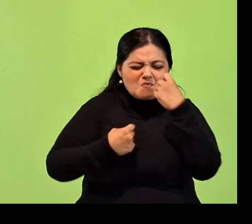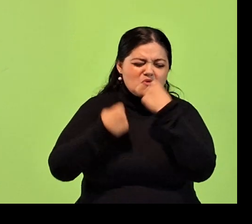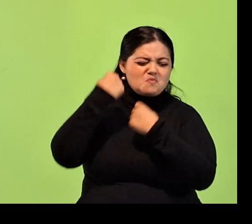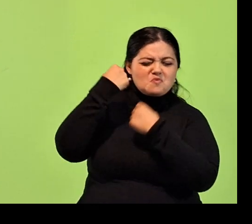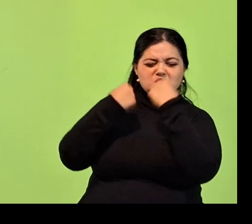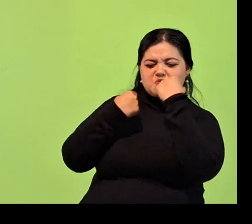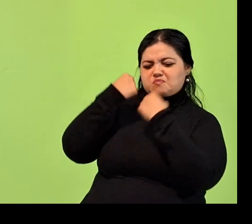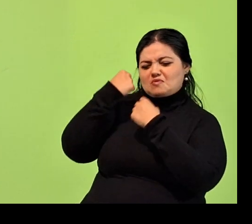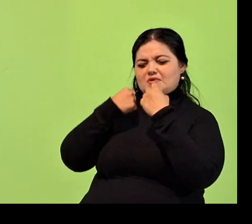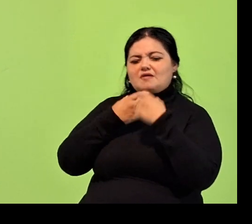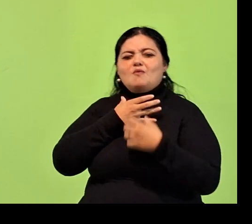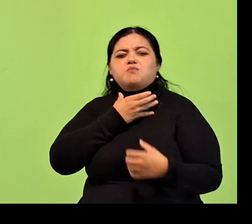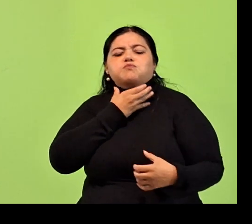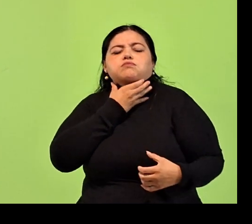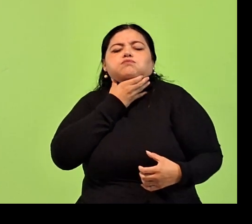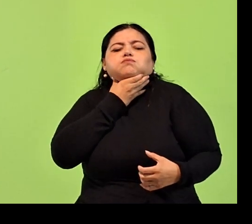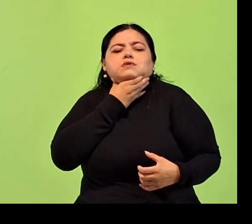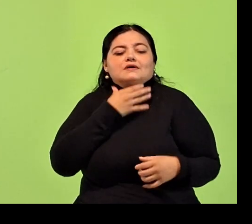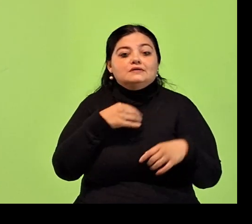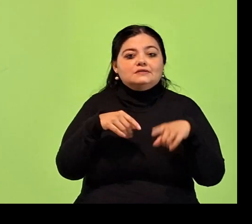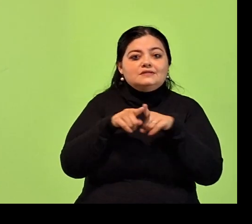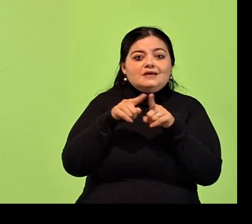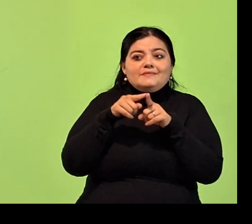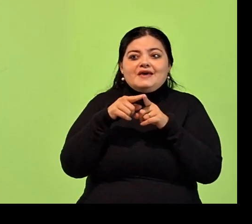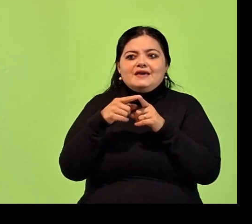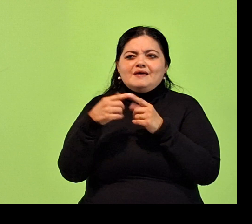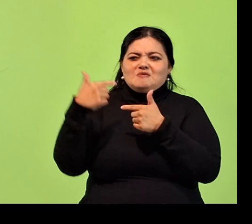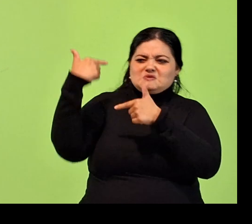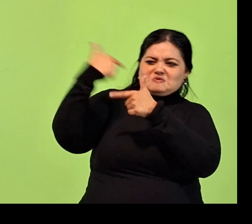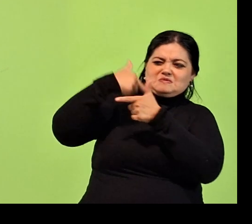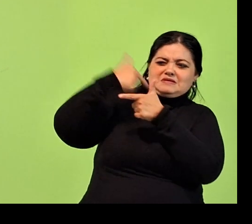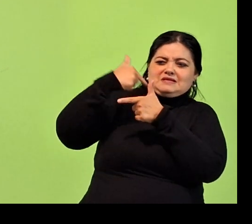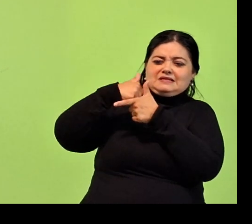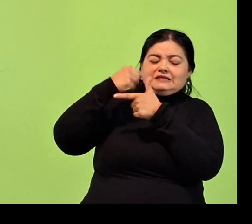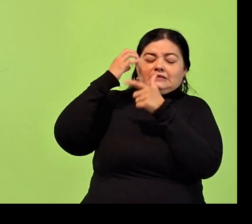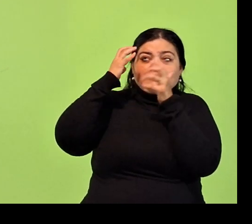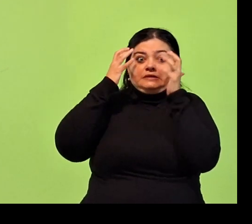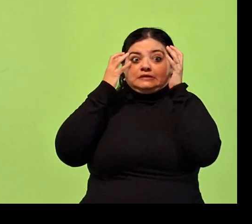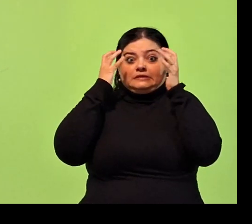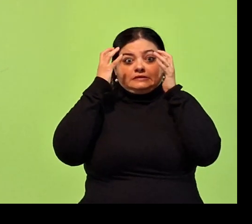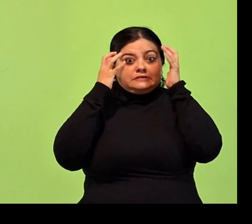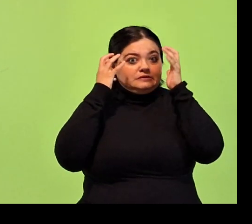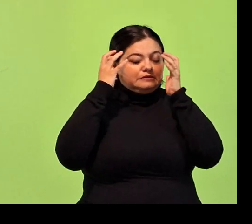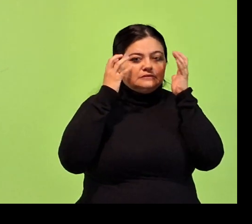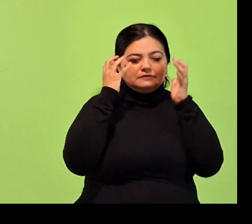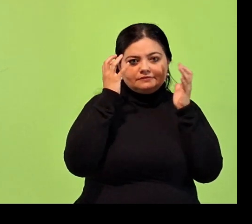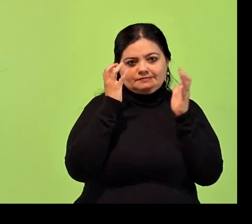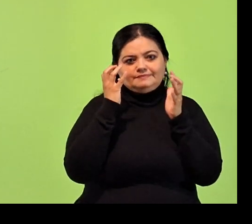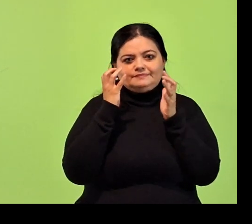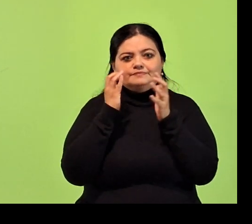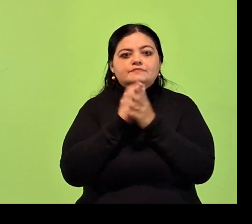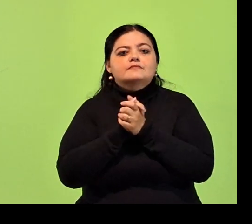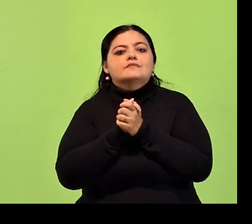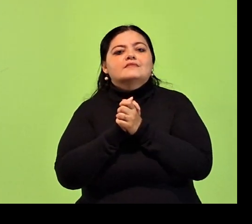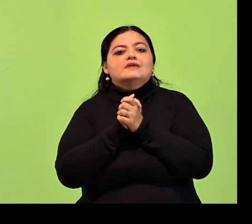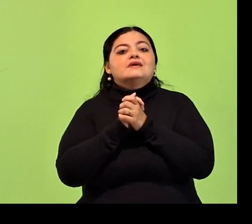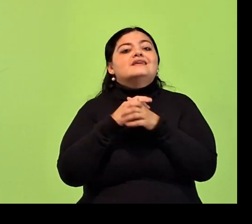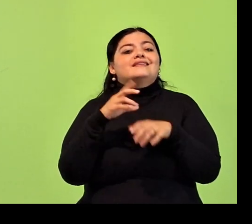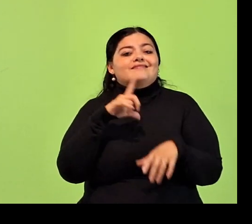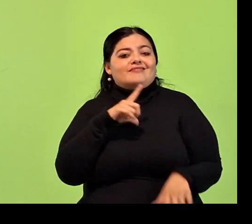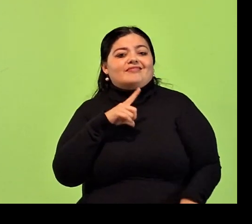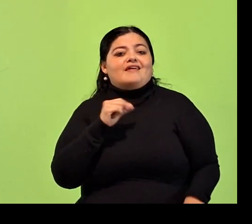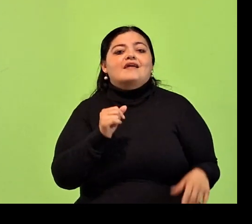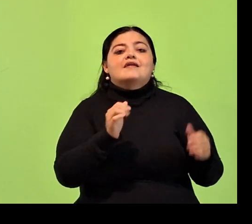espancamento, sufocamento e tortura psicológica. Uma parte pequena, porém muito